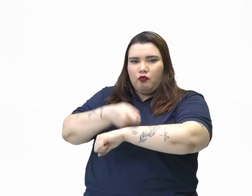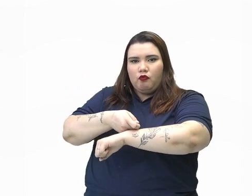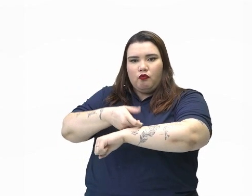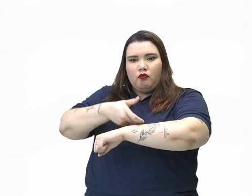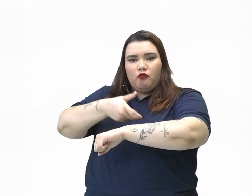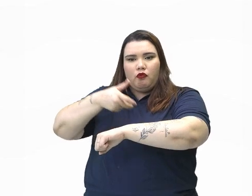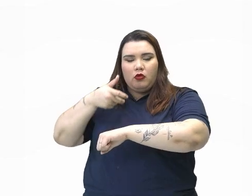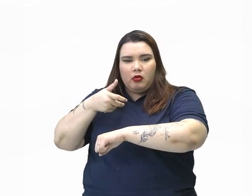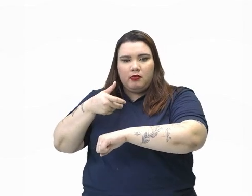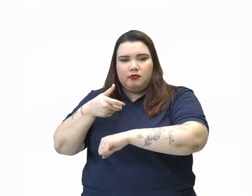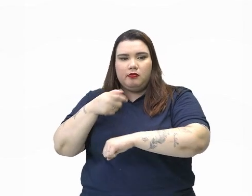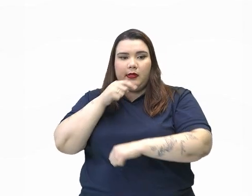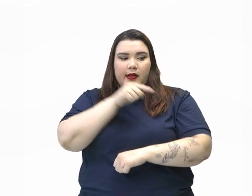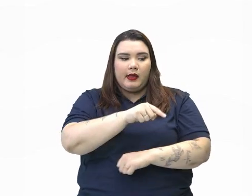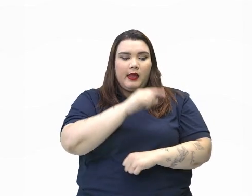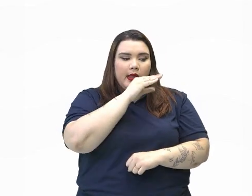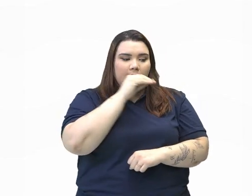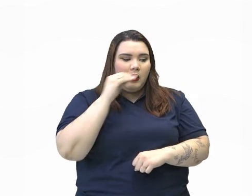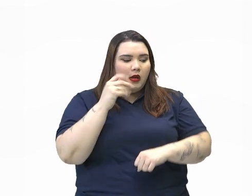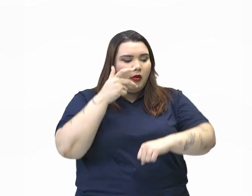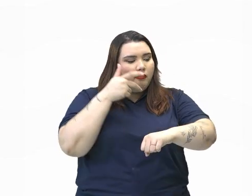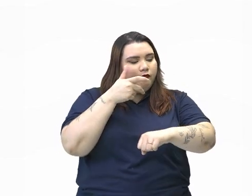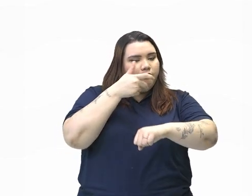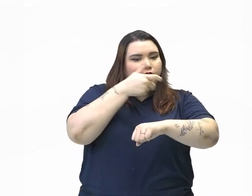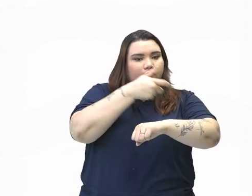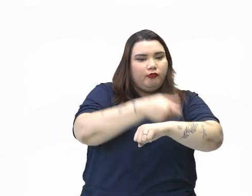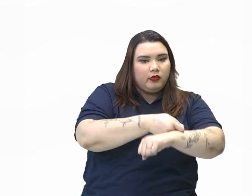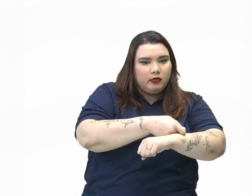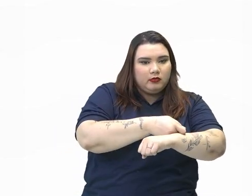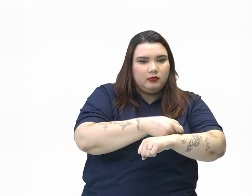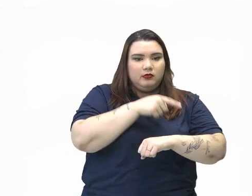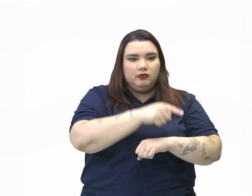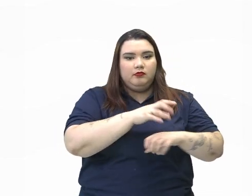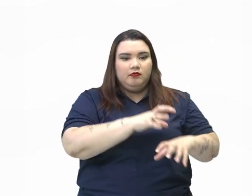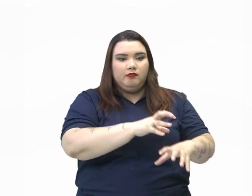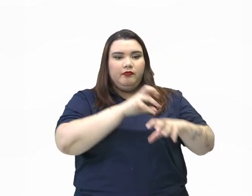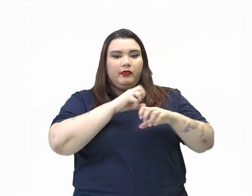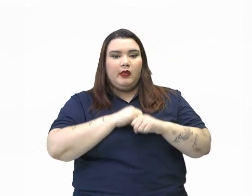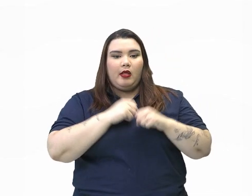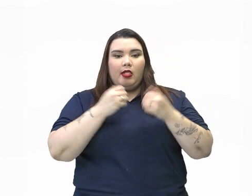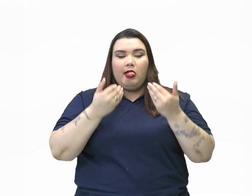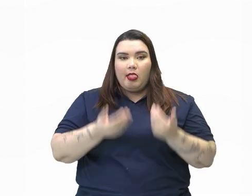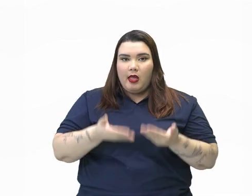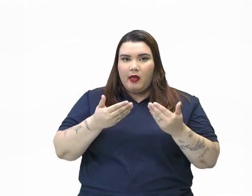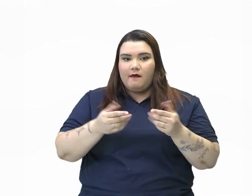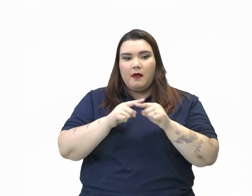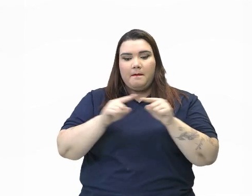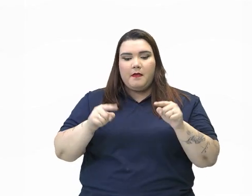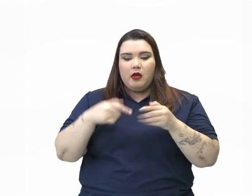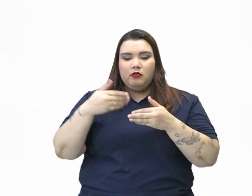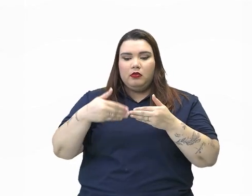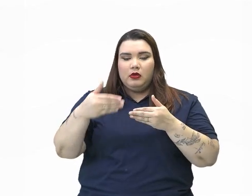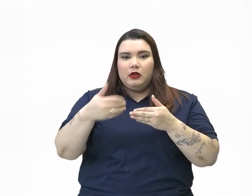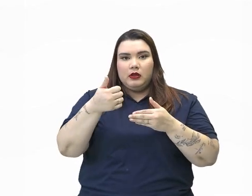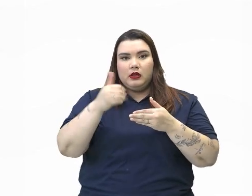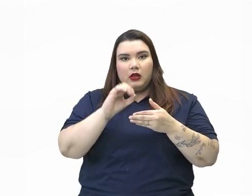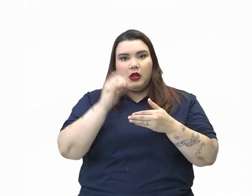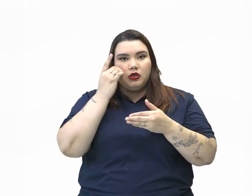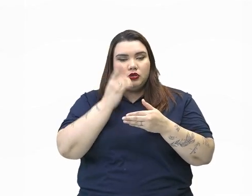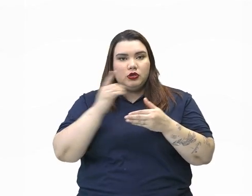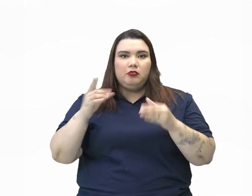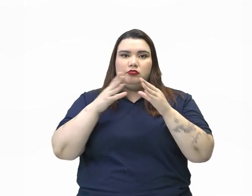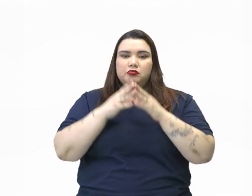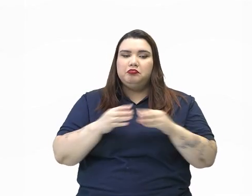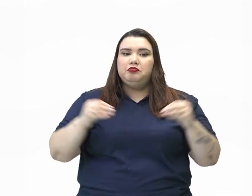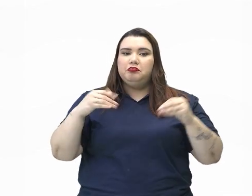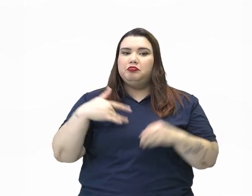chamada James Phipps. E aí Phipps adquiriu a infecção de forma leve e após 10 dias estava